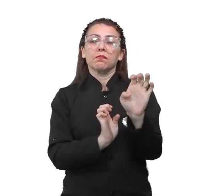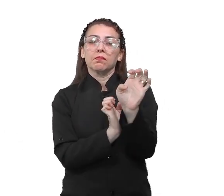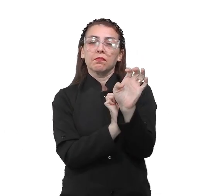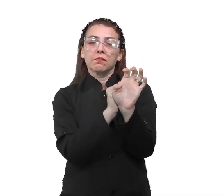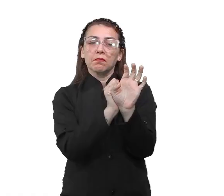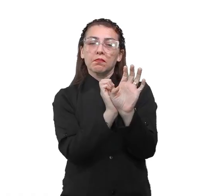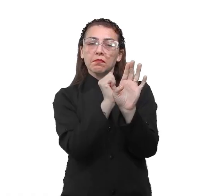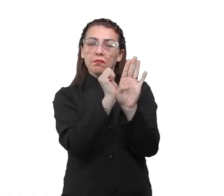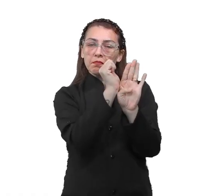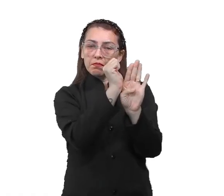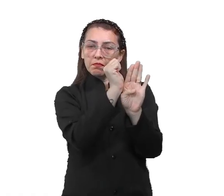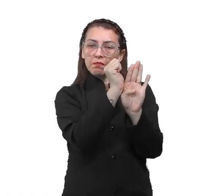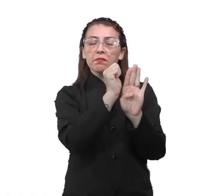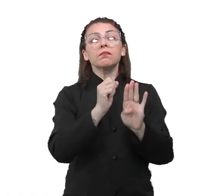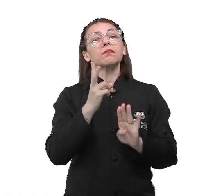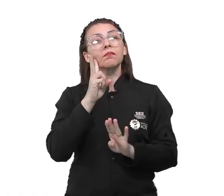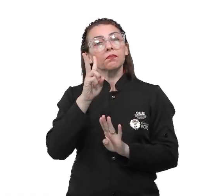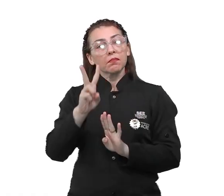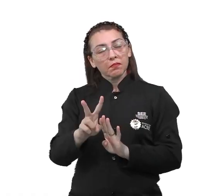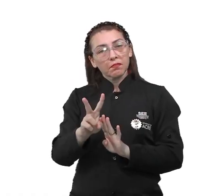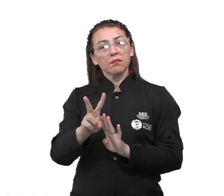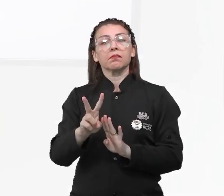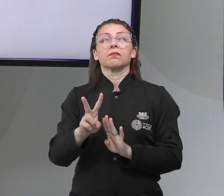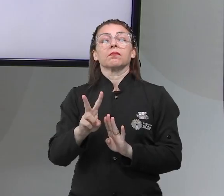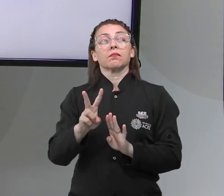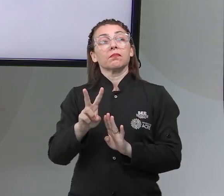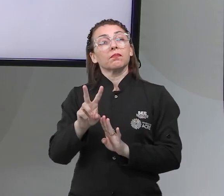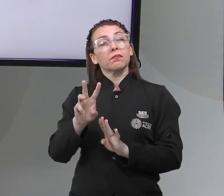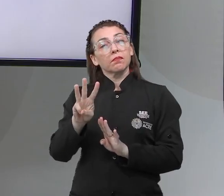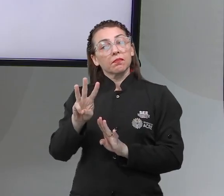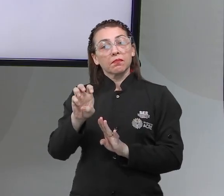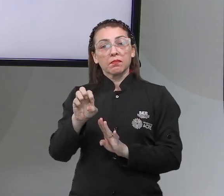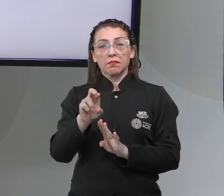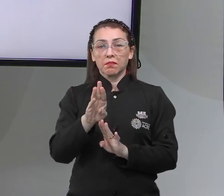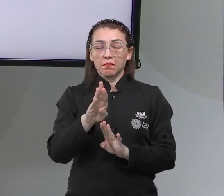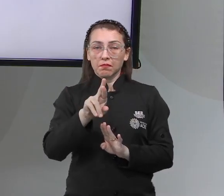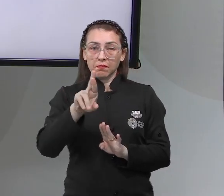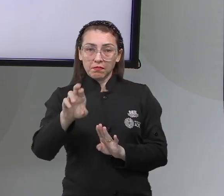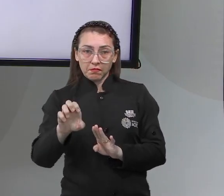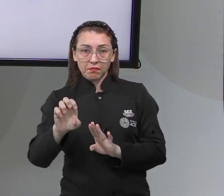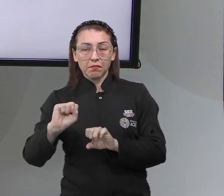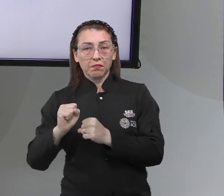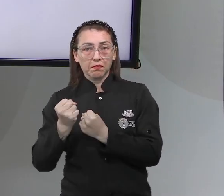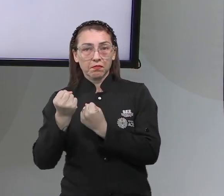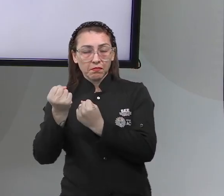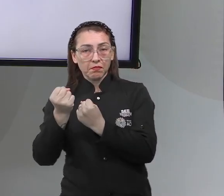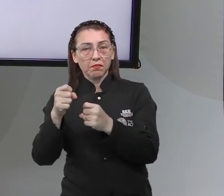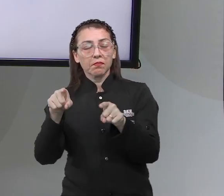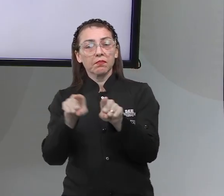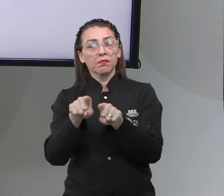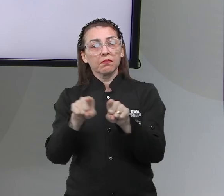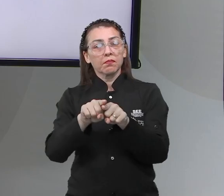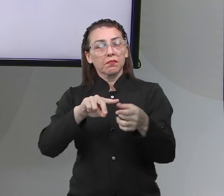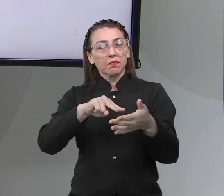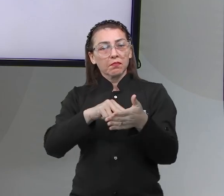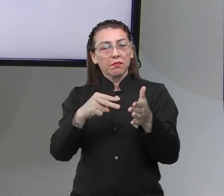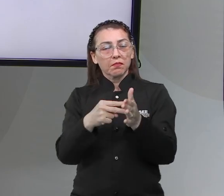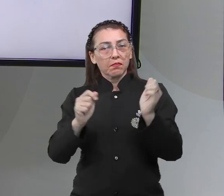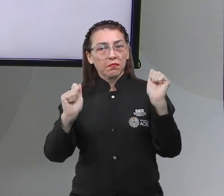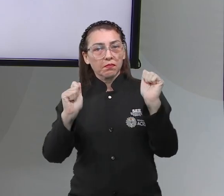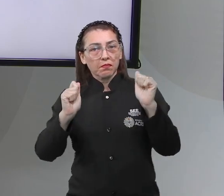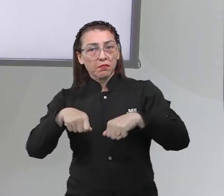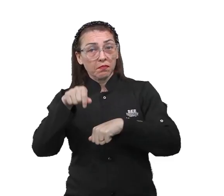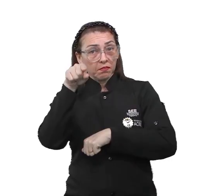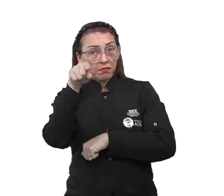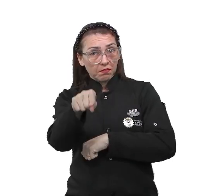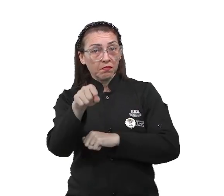prestem bastante atenção. Segundo a teoria weberiana, o poder, ele acaba correspondendo à capacidade